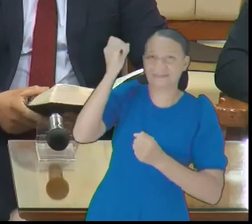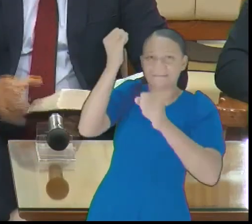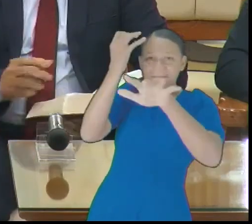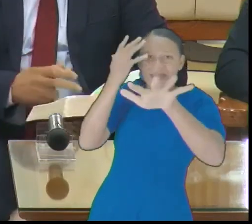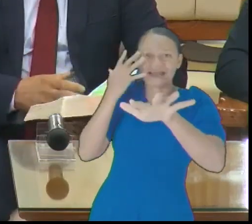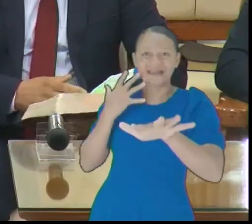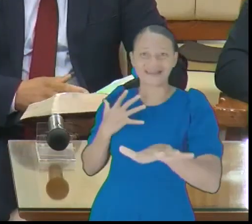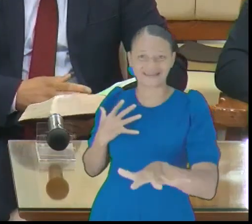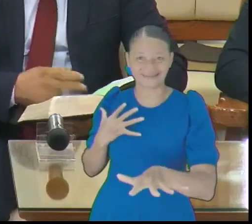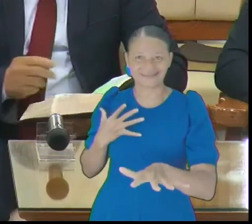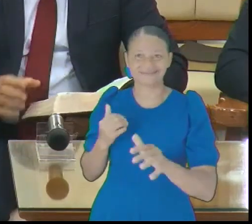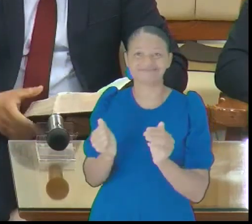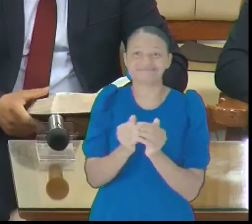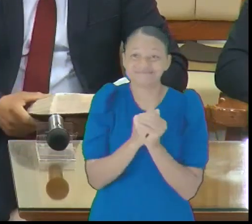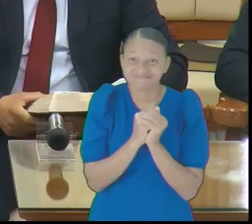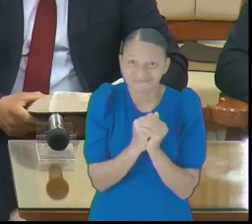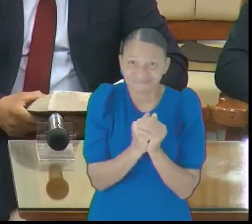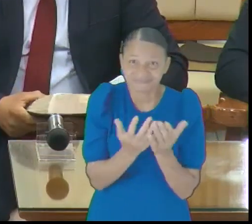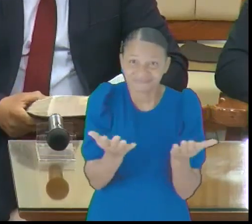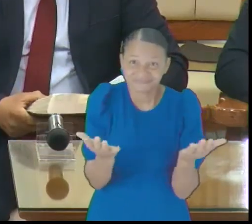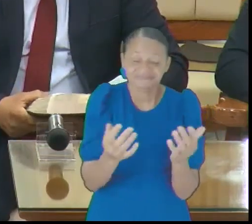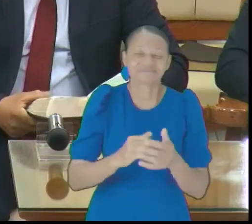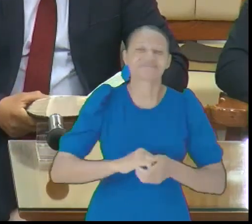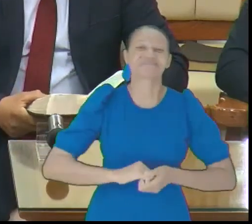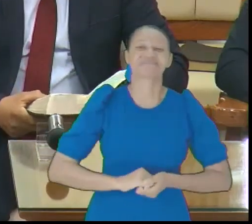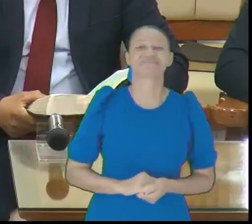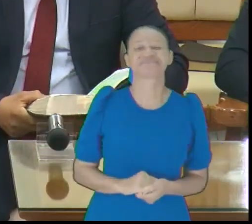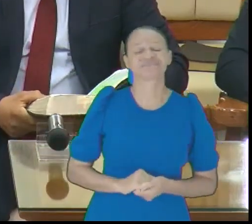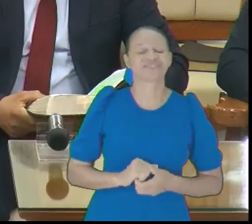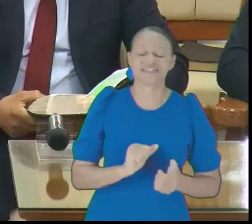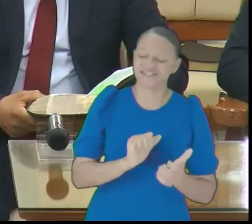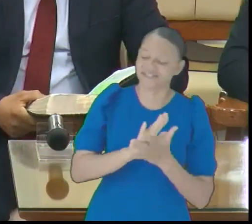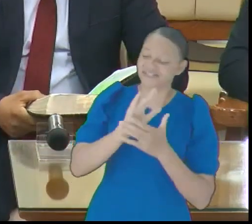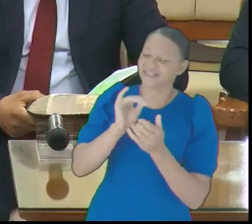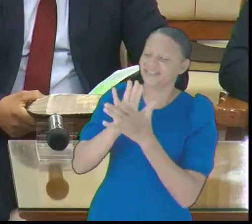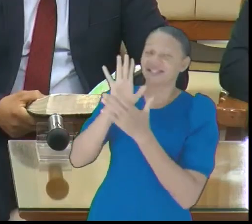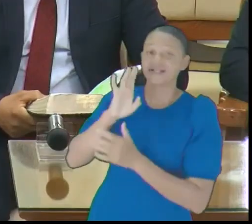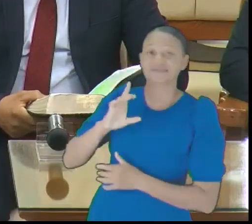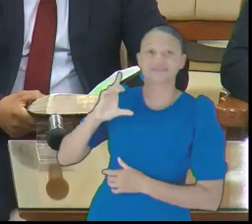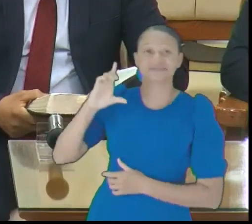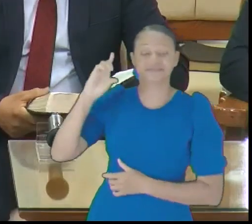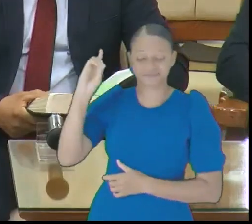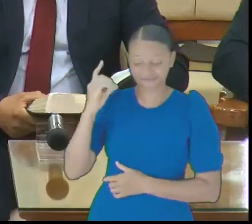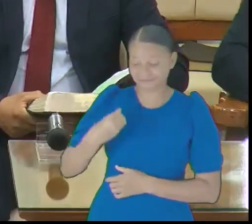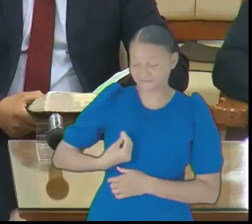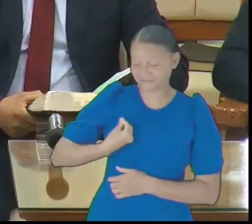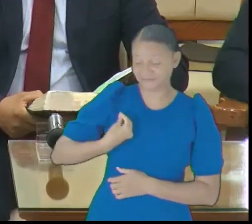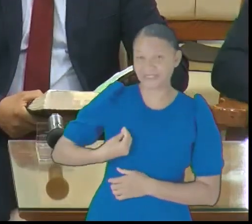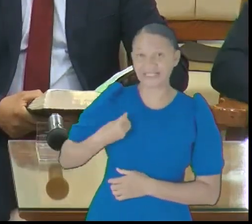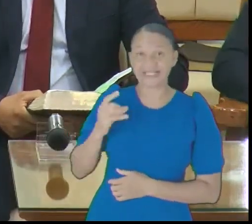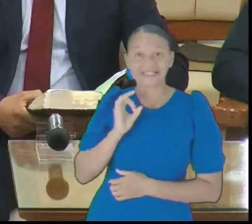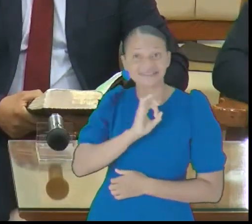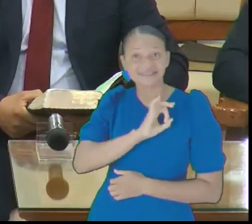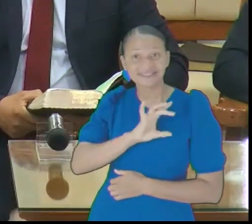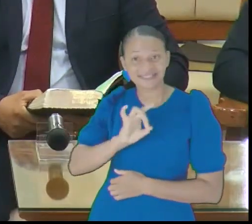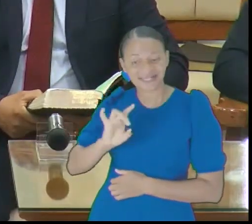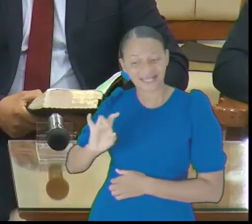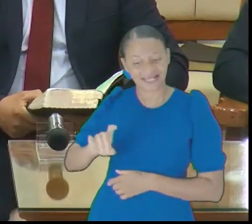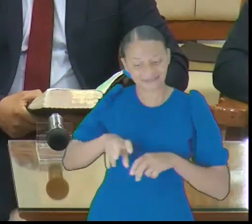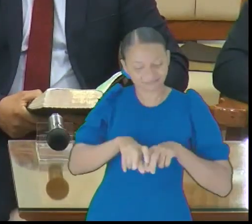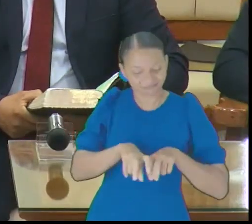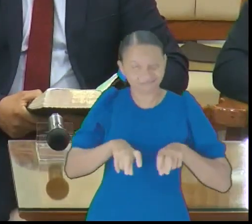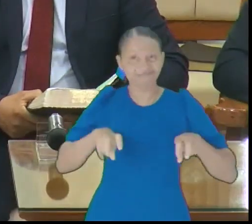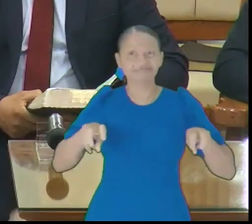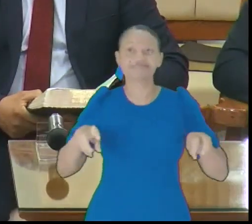abençoa. Amém? Louvo a Deus pela vida dos nossos pastores que estão aqui na minha